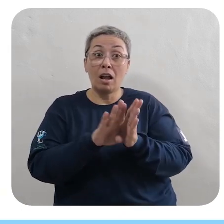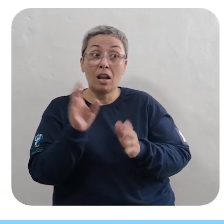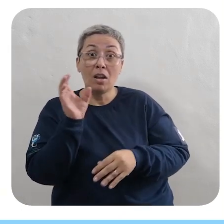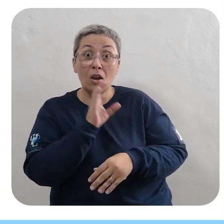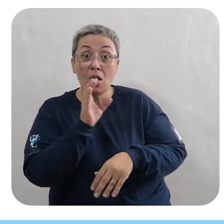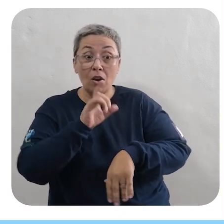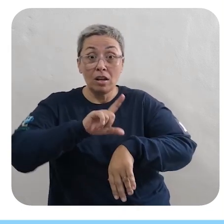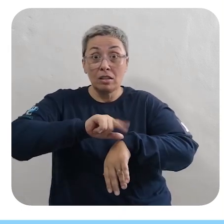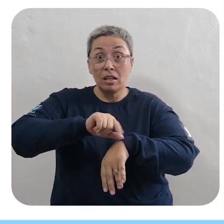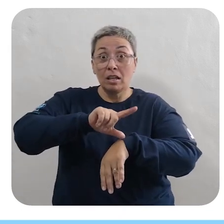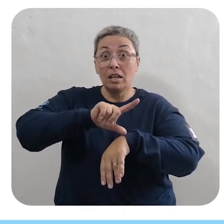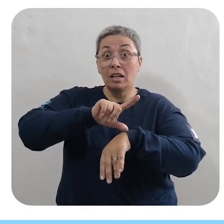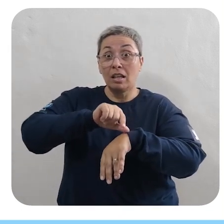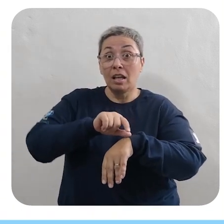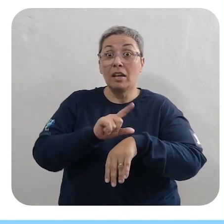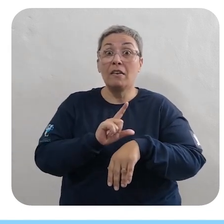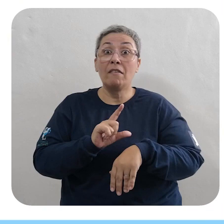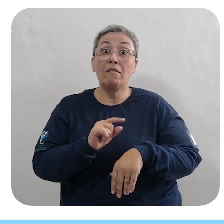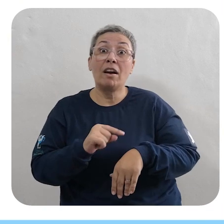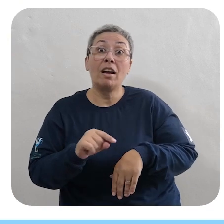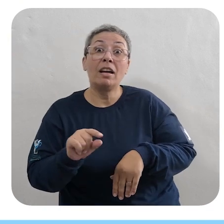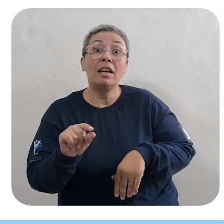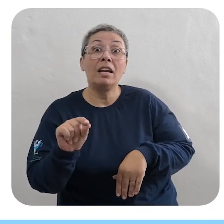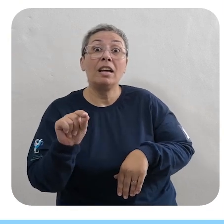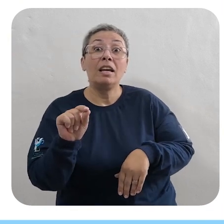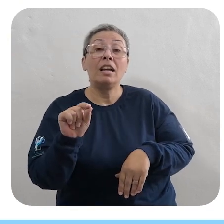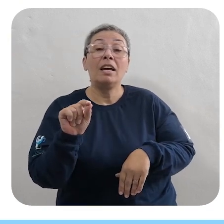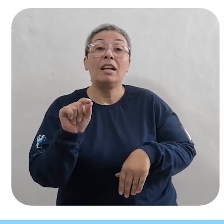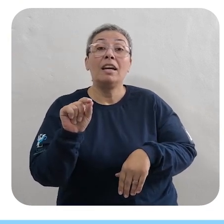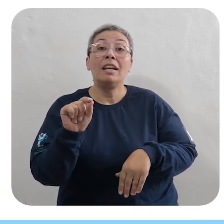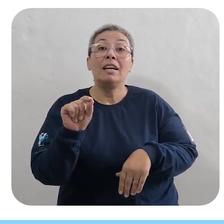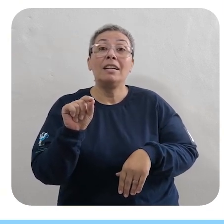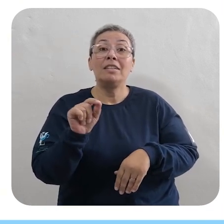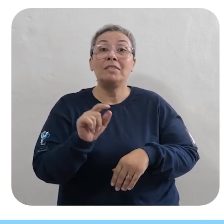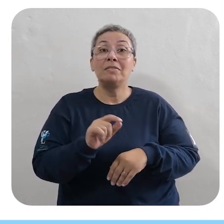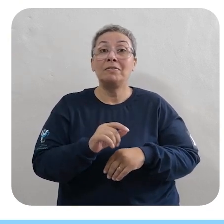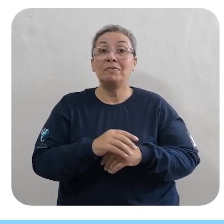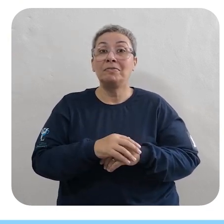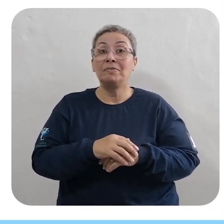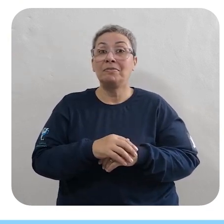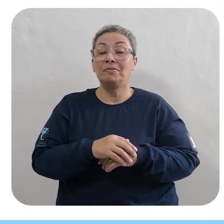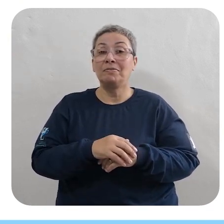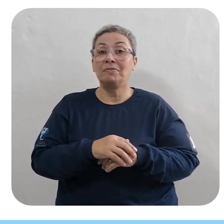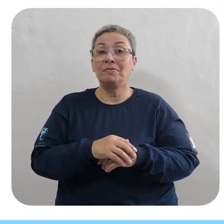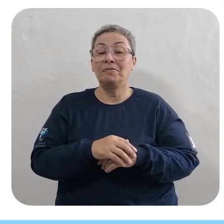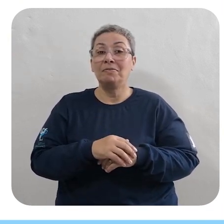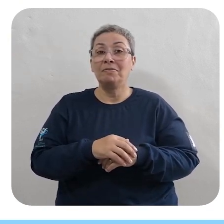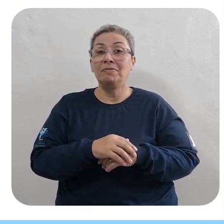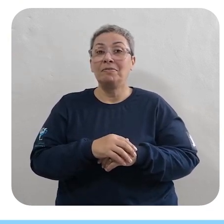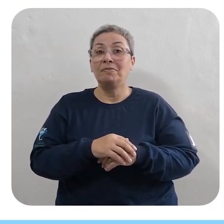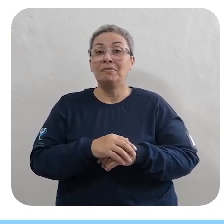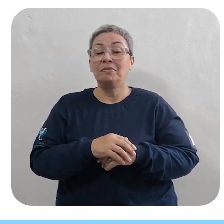hora. Chega logo, tic-tac, tic-tac, vai-te...